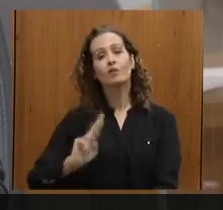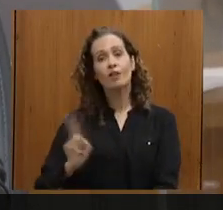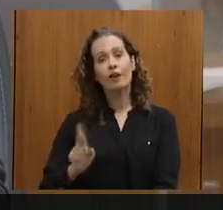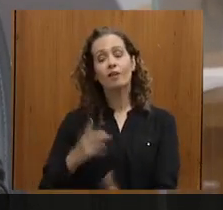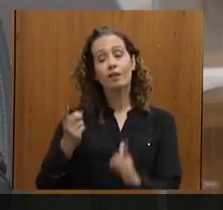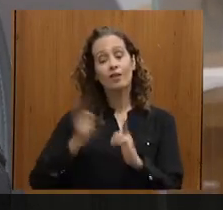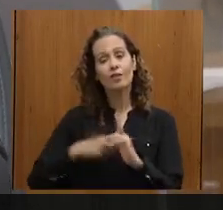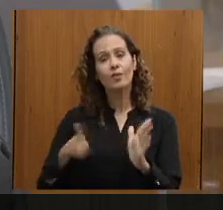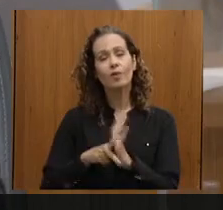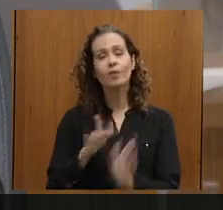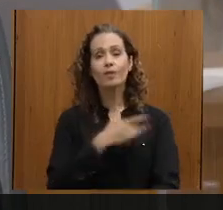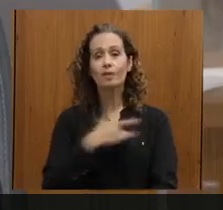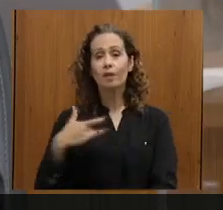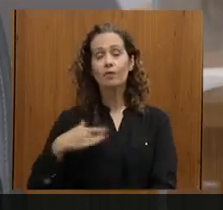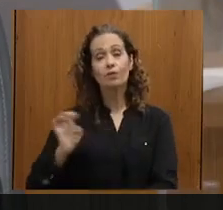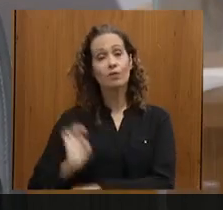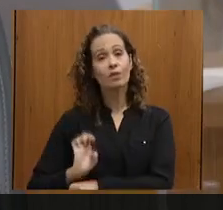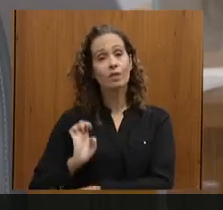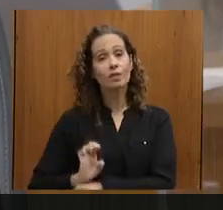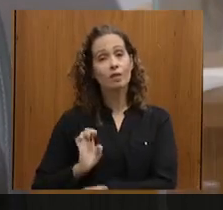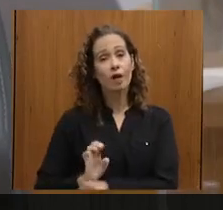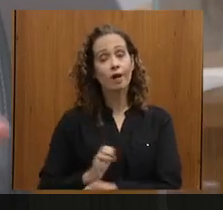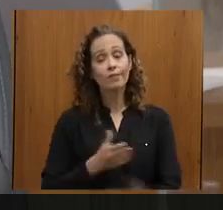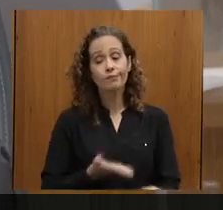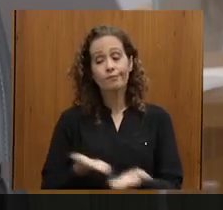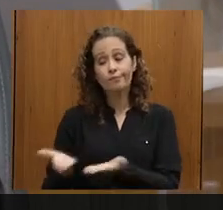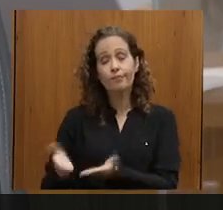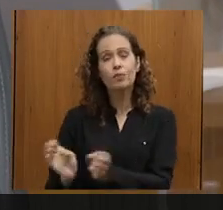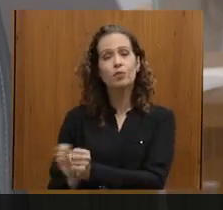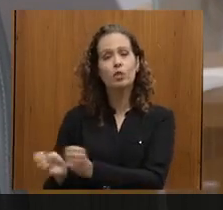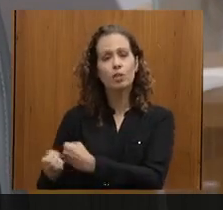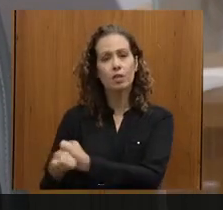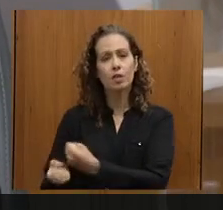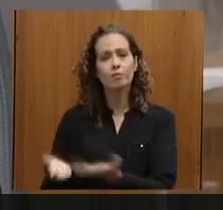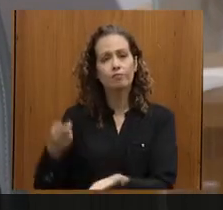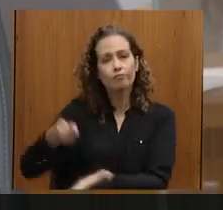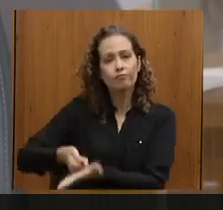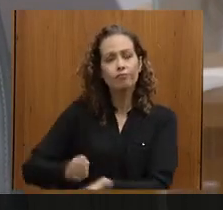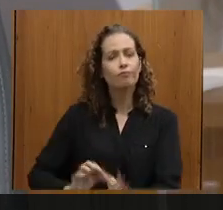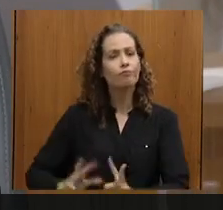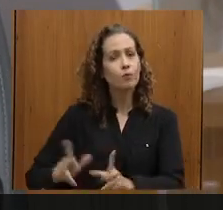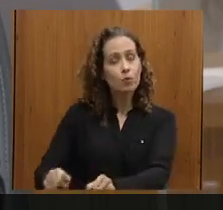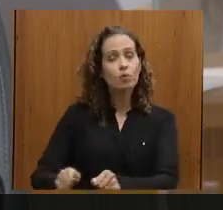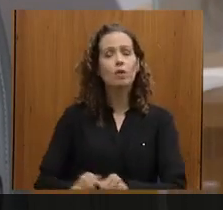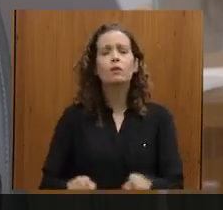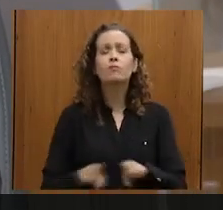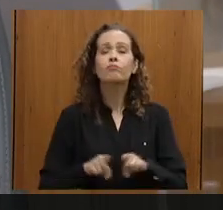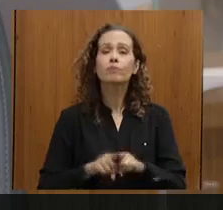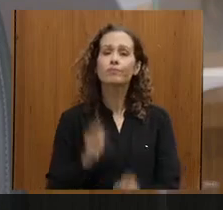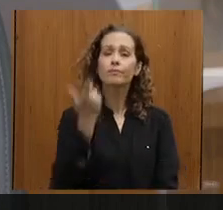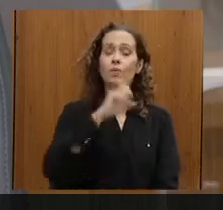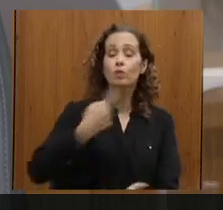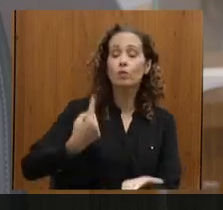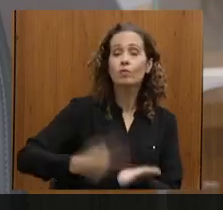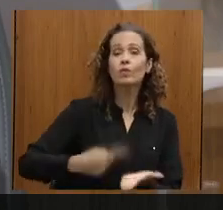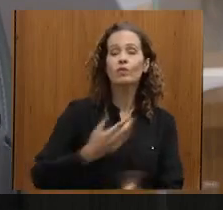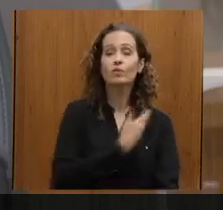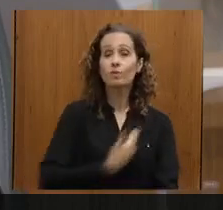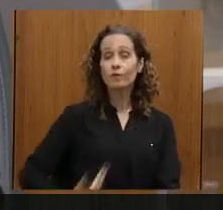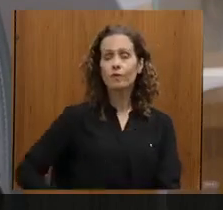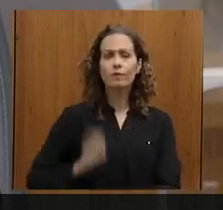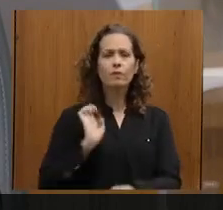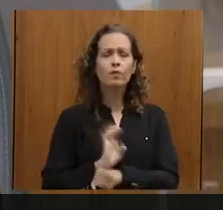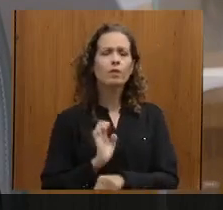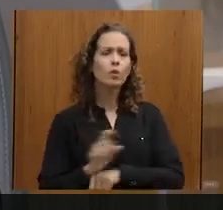dívida da saúde do Estado com os municípios. E, ainda assim, um ganho muito importante, o compromisso do governo do Estado de não